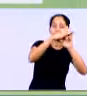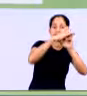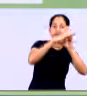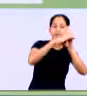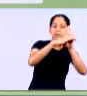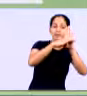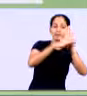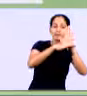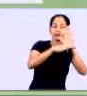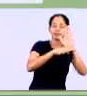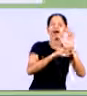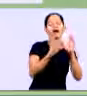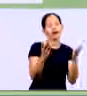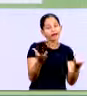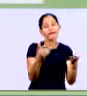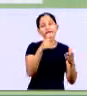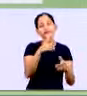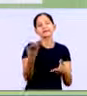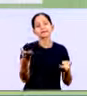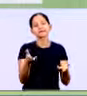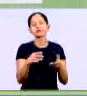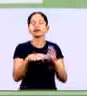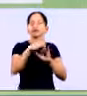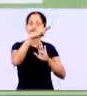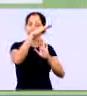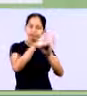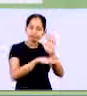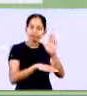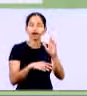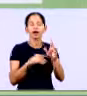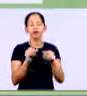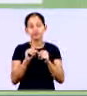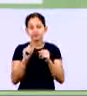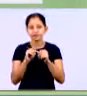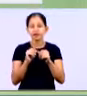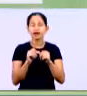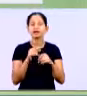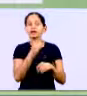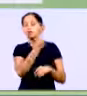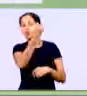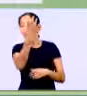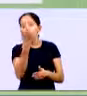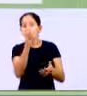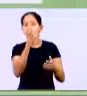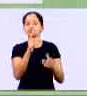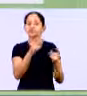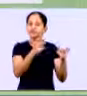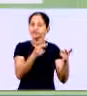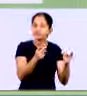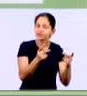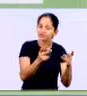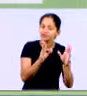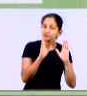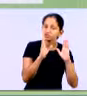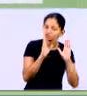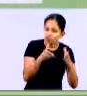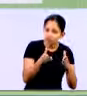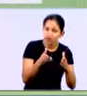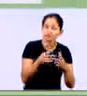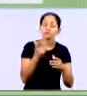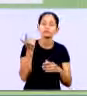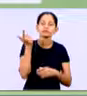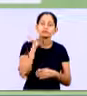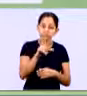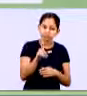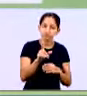saldo final do mês, ele vai para saldo inicial, né? Tipo assim, você projetava aí um saldo final de 6